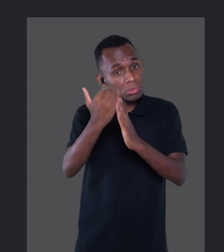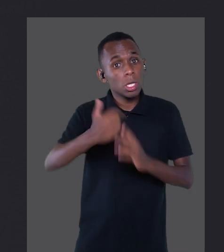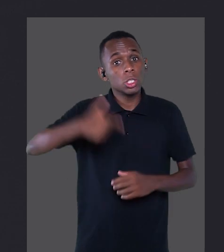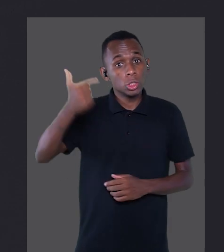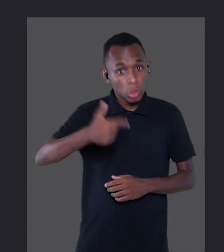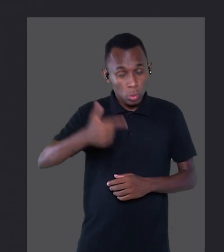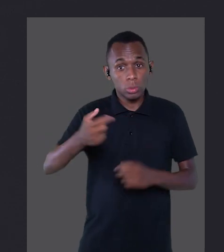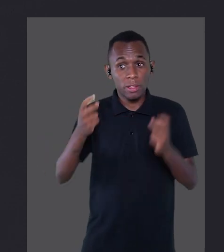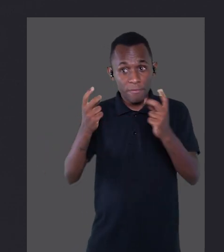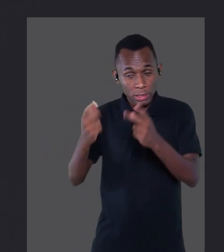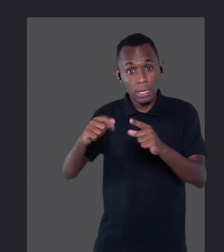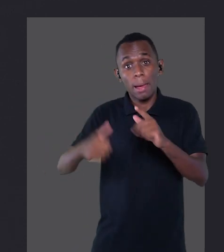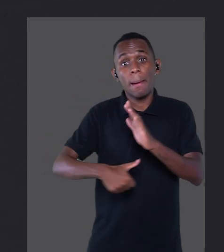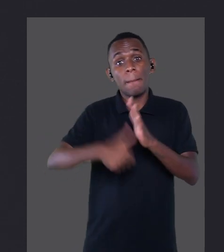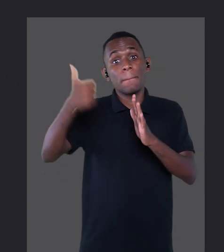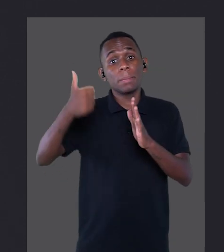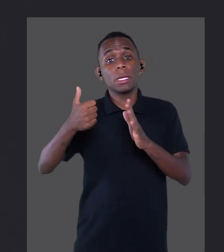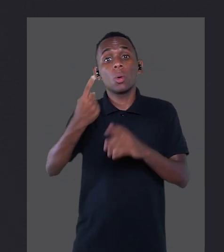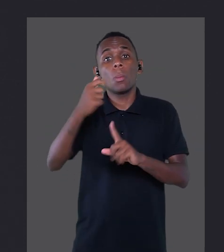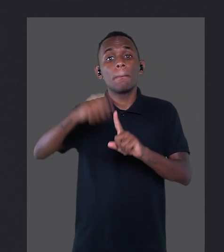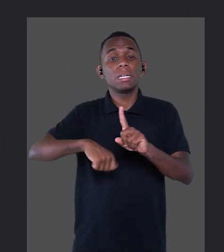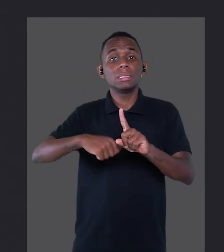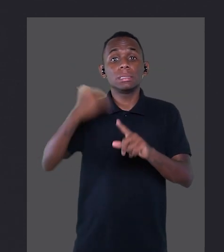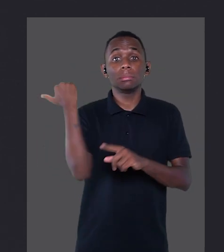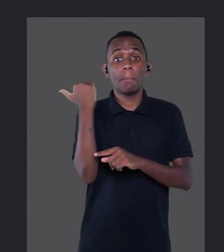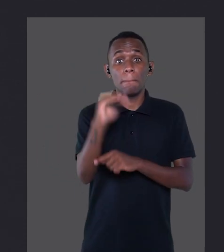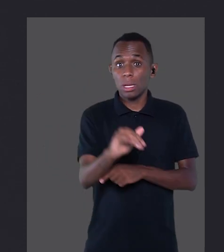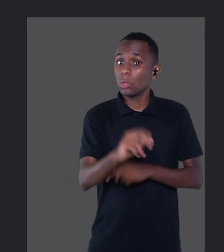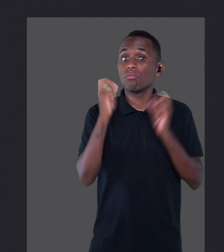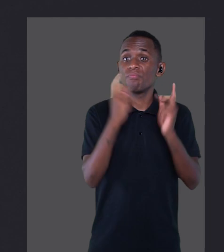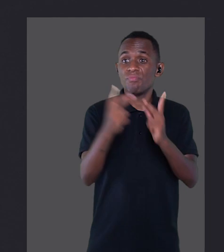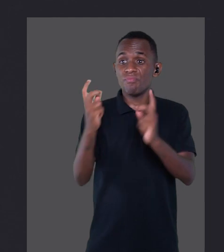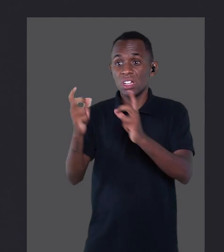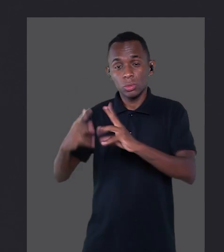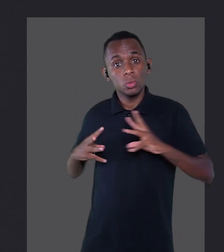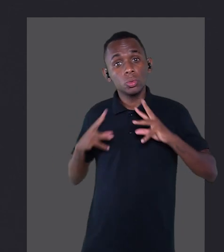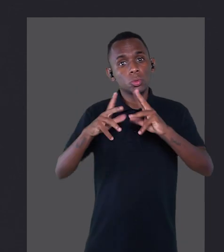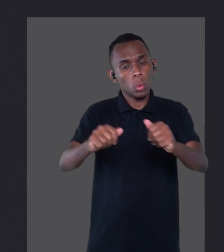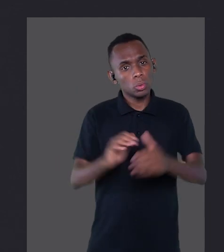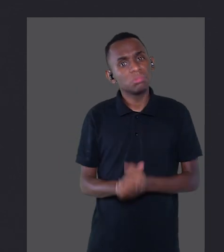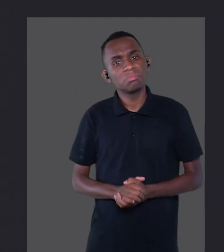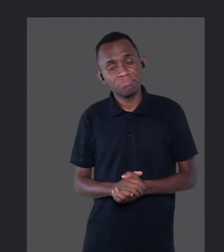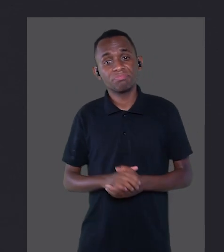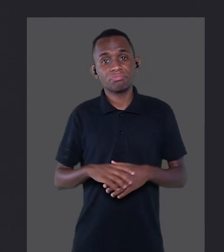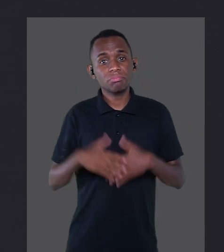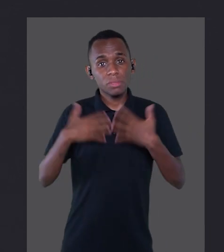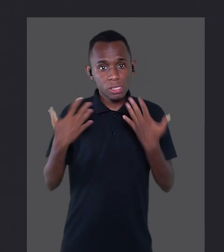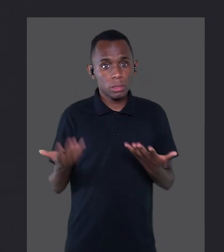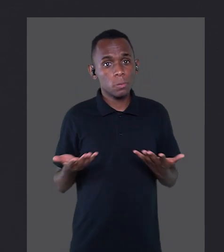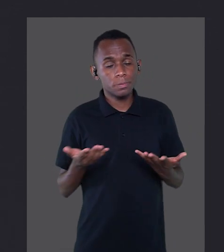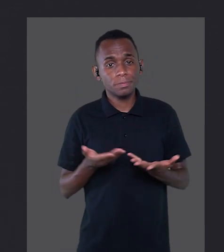edição, né, a primeira reimpressão, em 1 mês e meio. Isso não tinha acontecido ainda com nenhum dos meus livros.